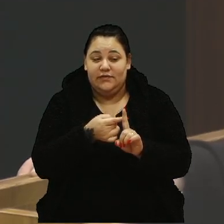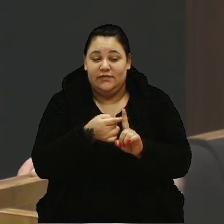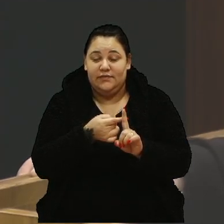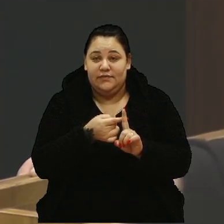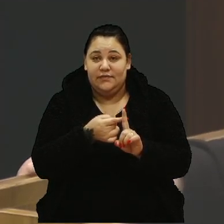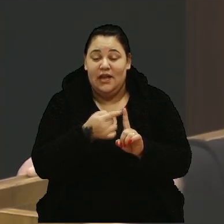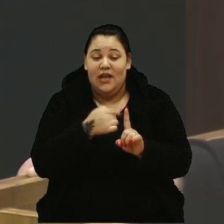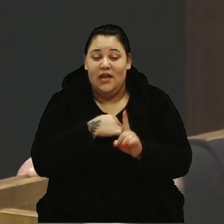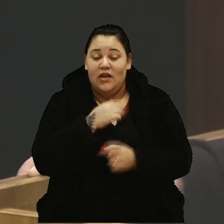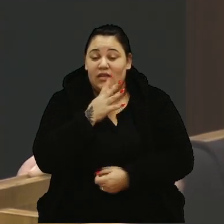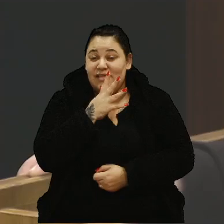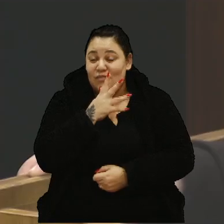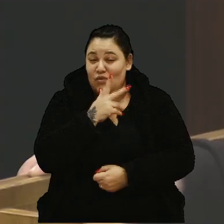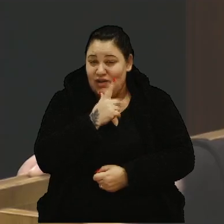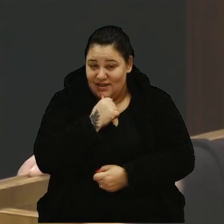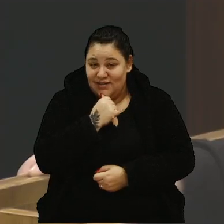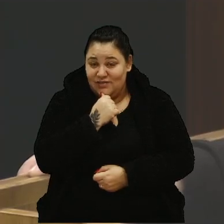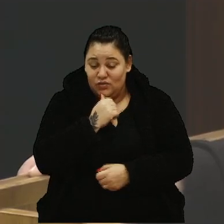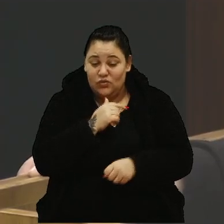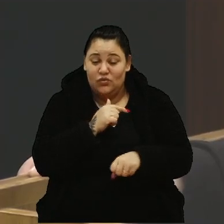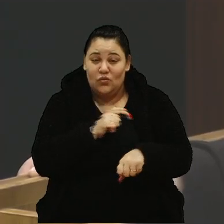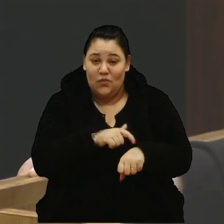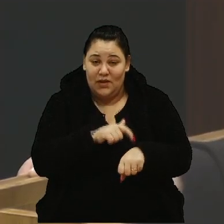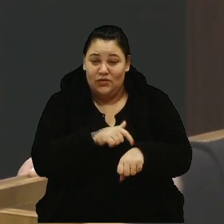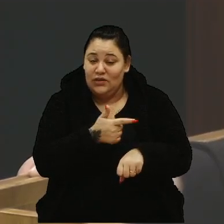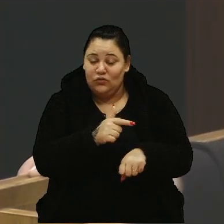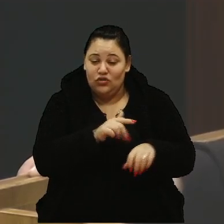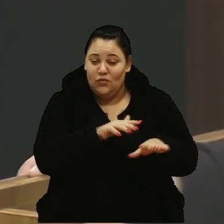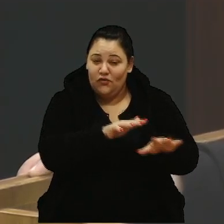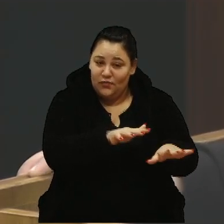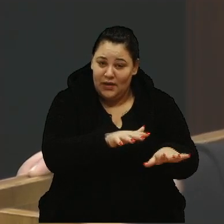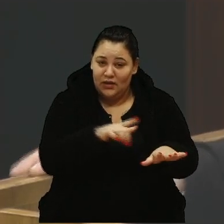que eu demorei no momento sem trânsito.